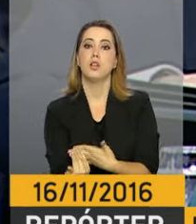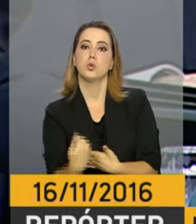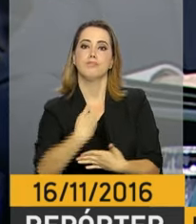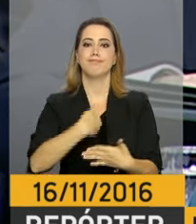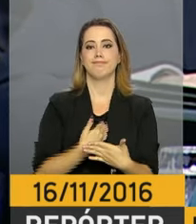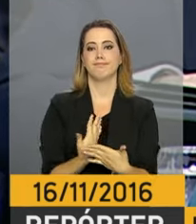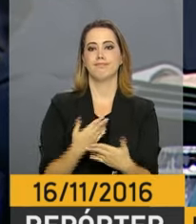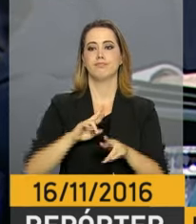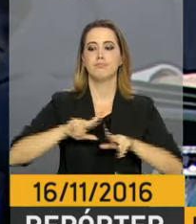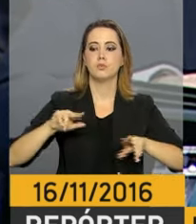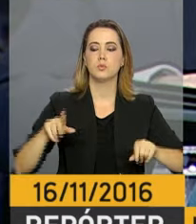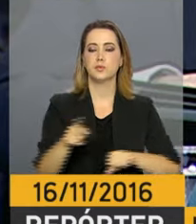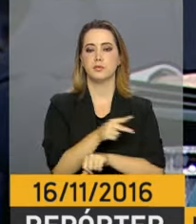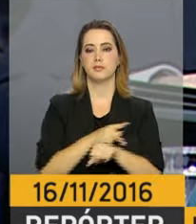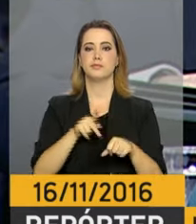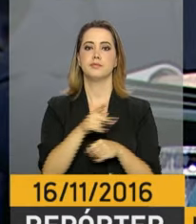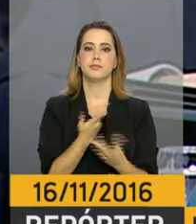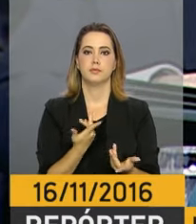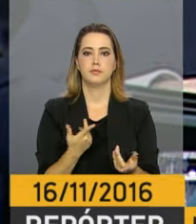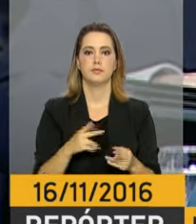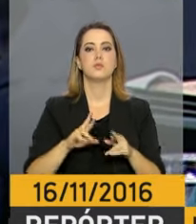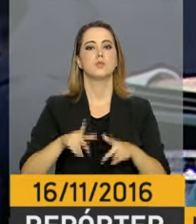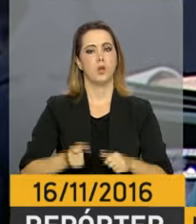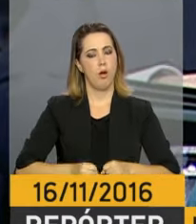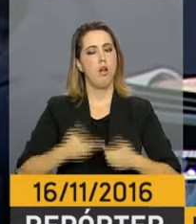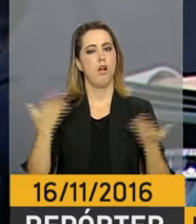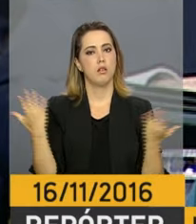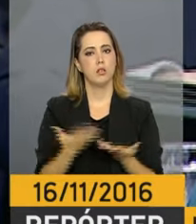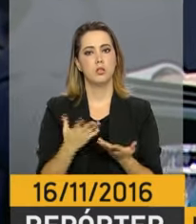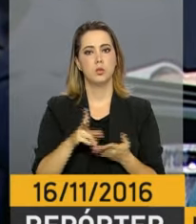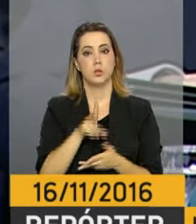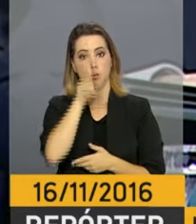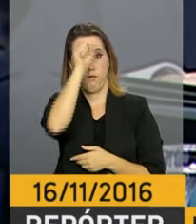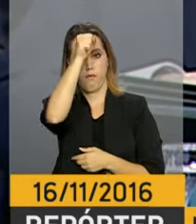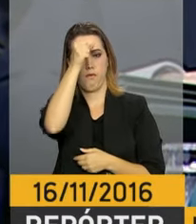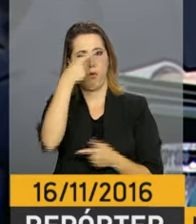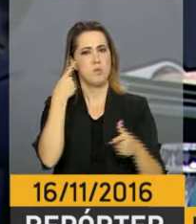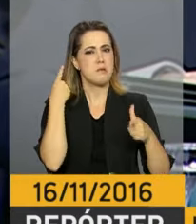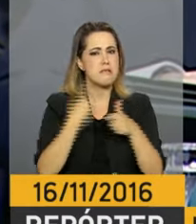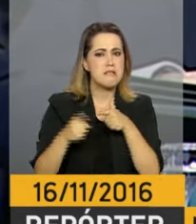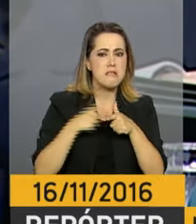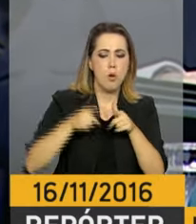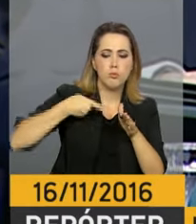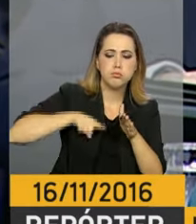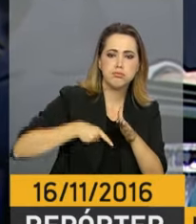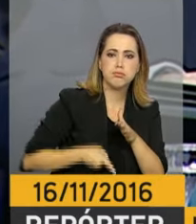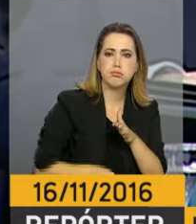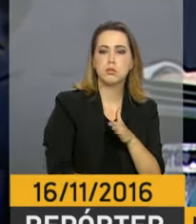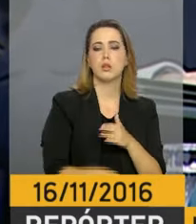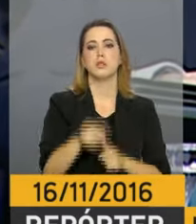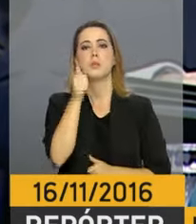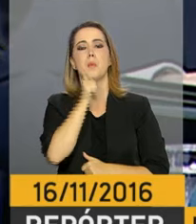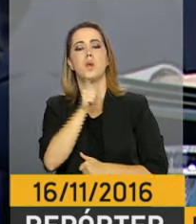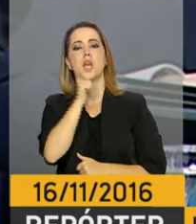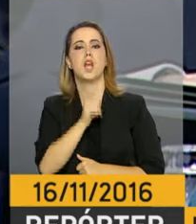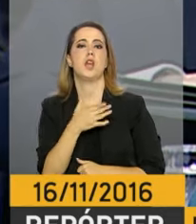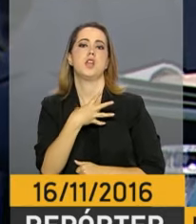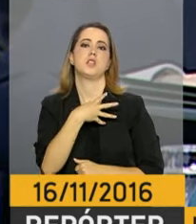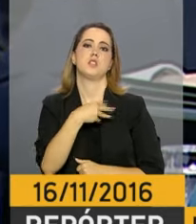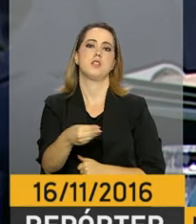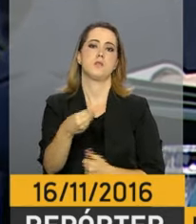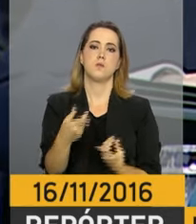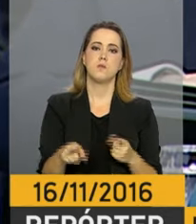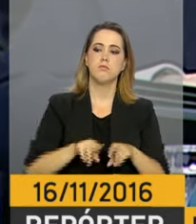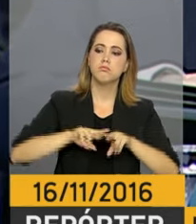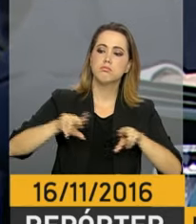mais distantes países eh ganha força de tragédia no destino de crianças mulheres mães eh